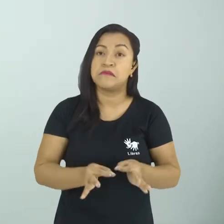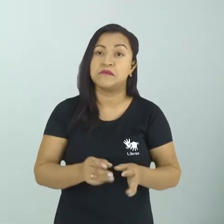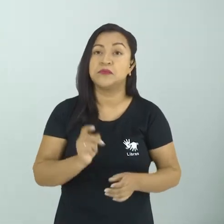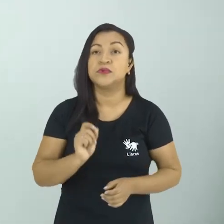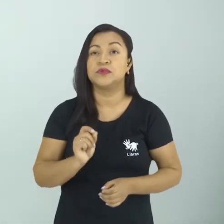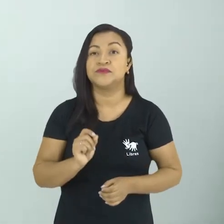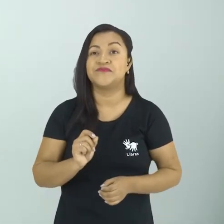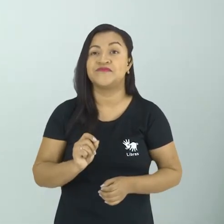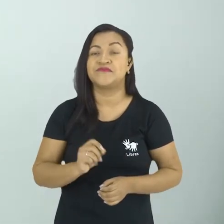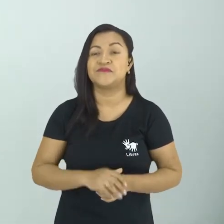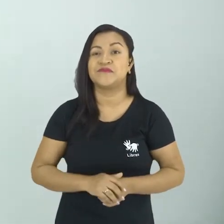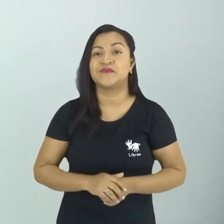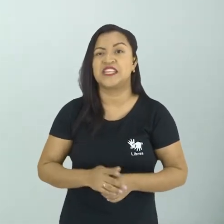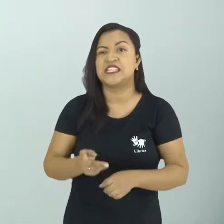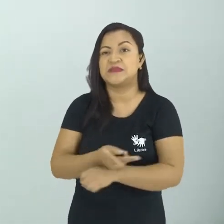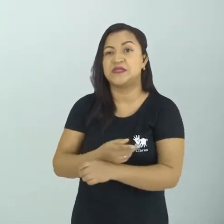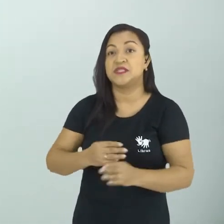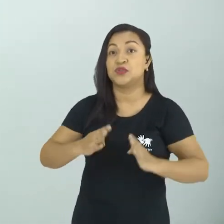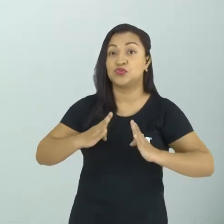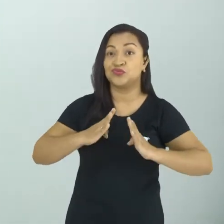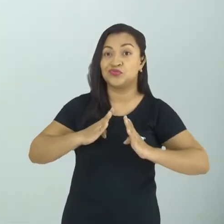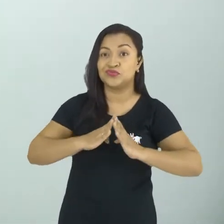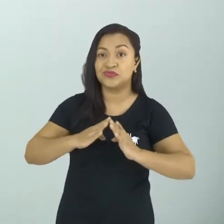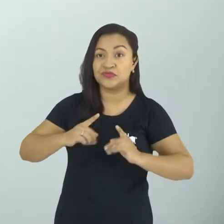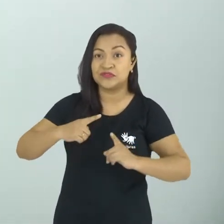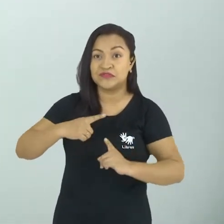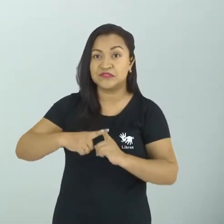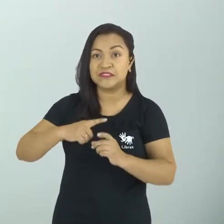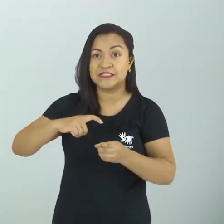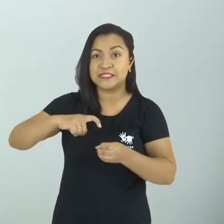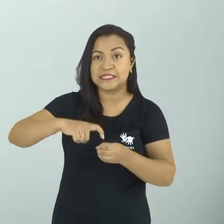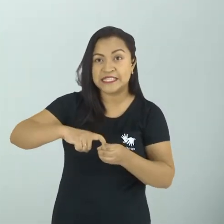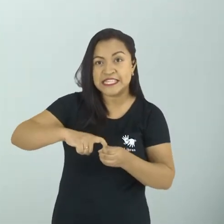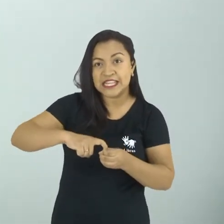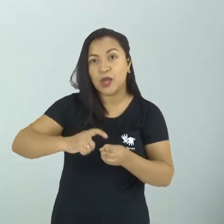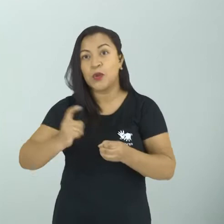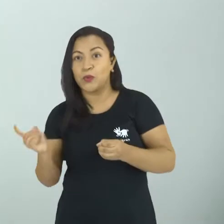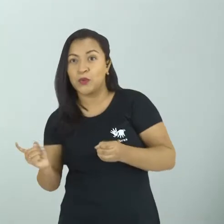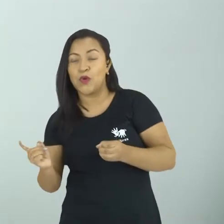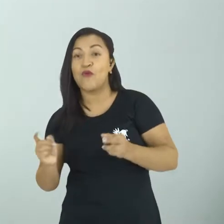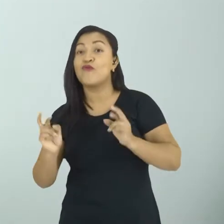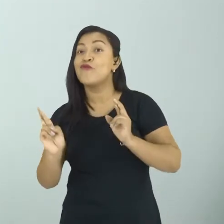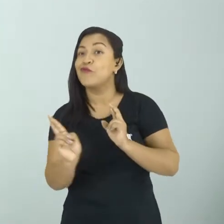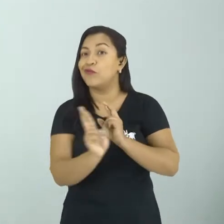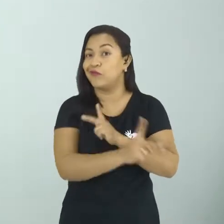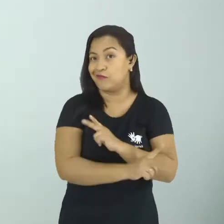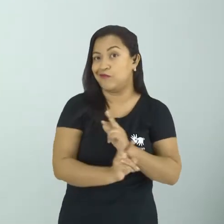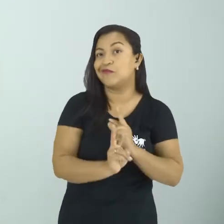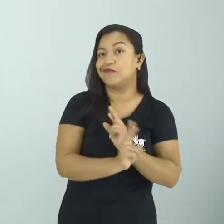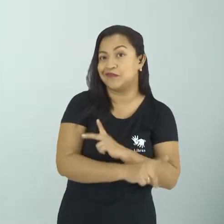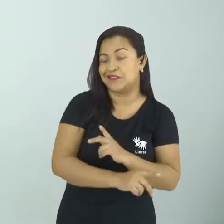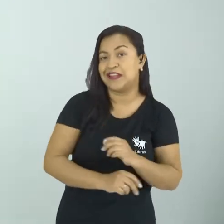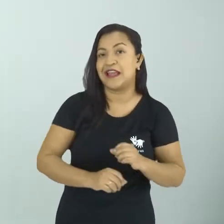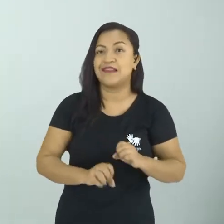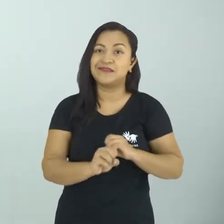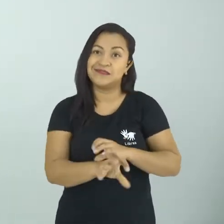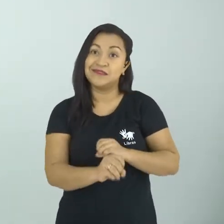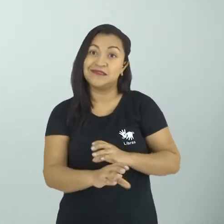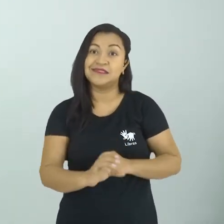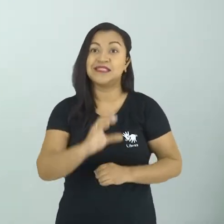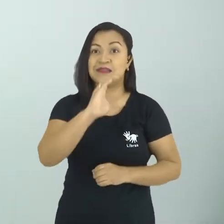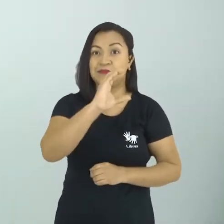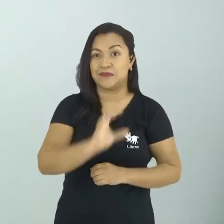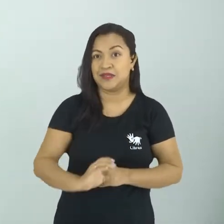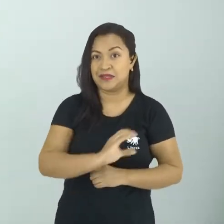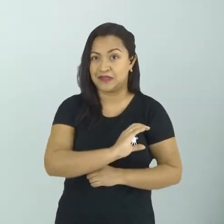que perseguia os hereges. Quem eram os hereges? Pessoas contrárias ao ensinamento da igreja,